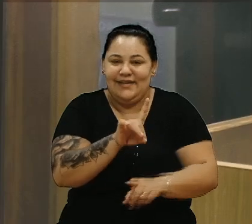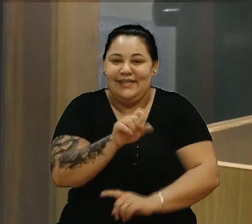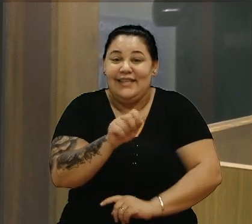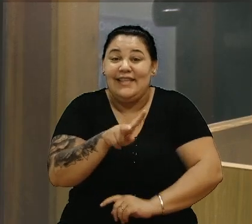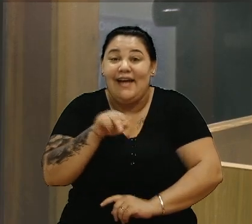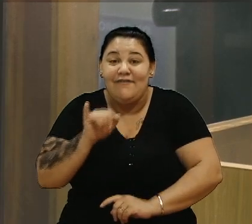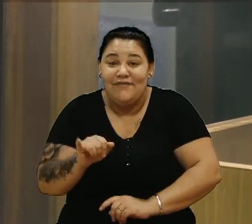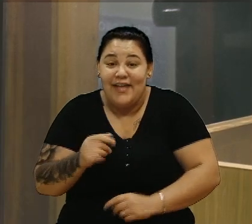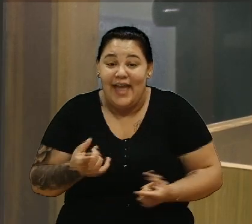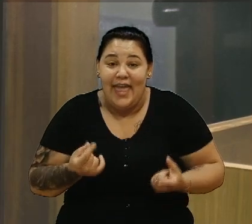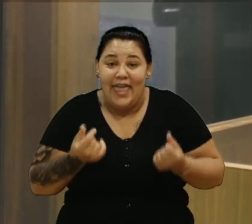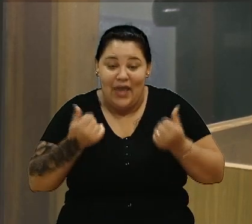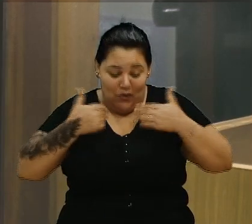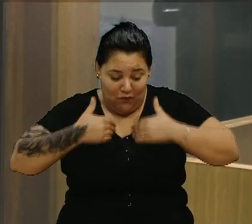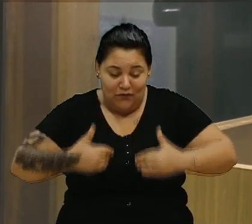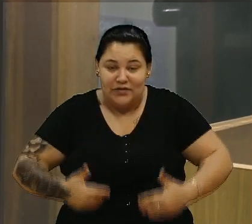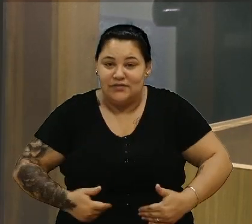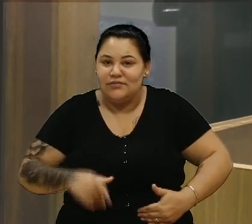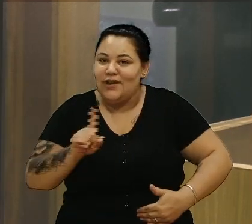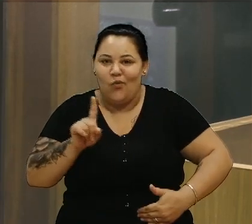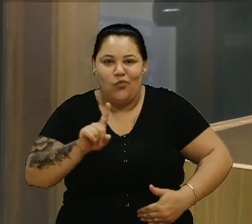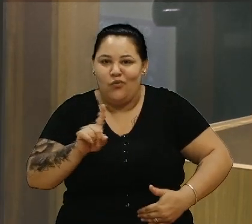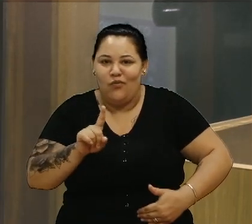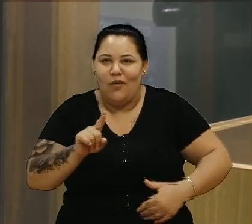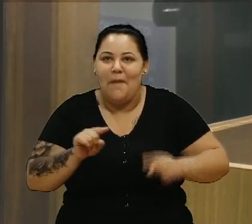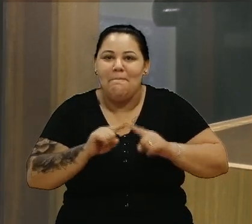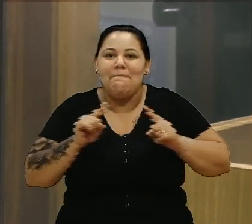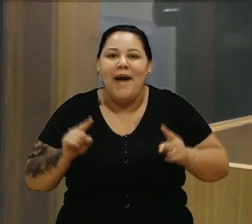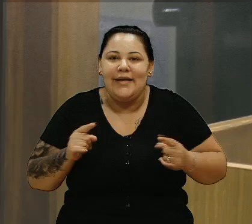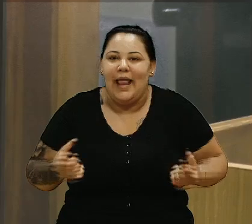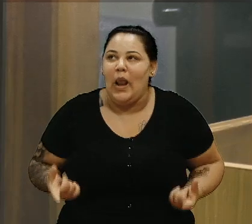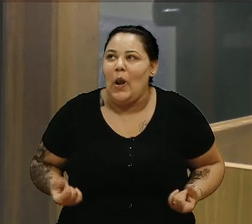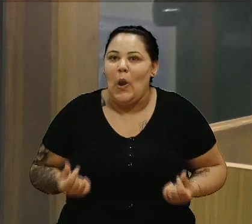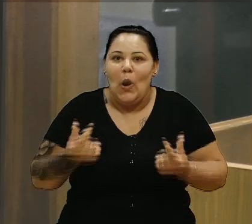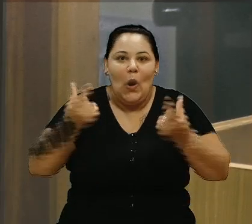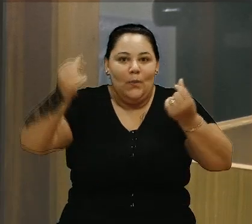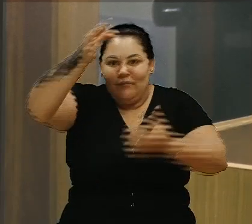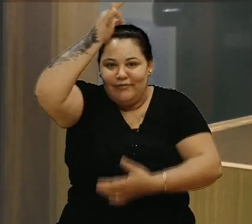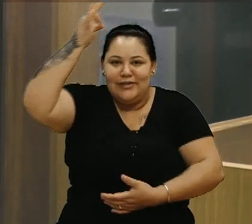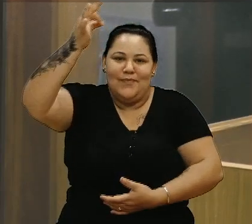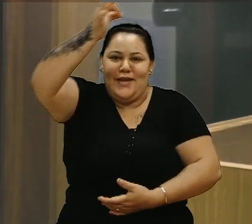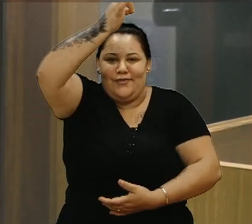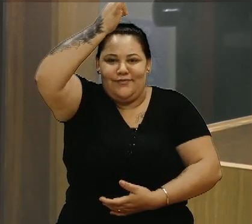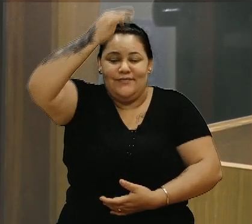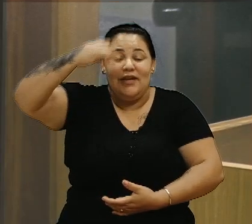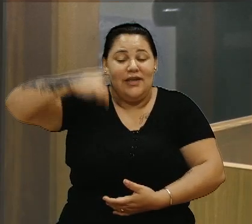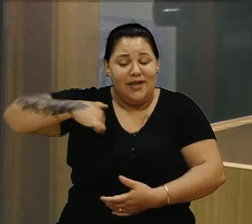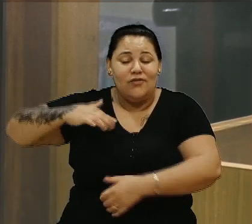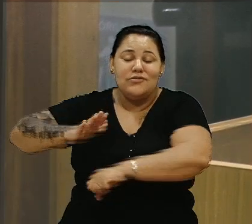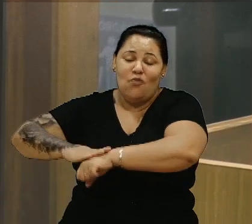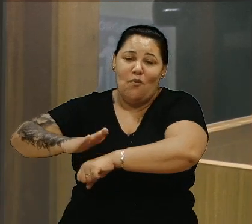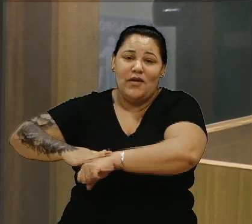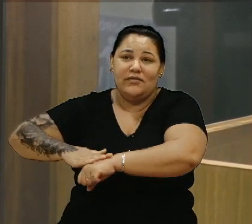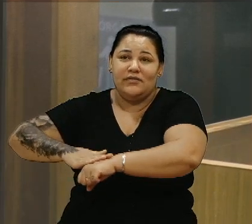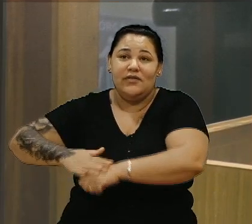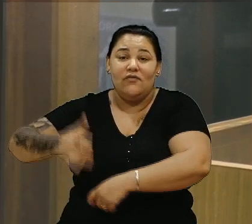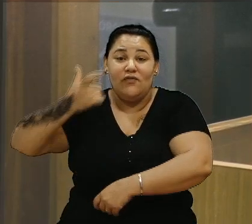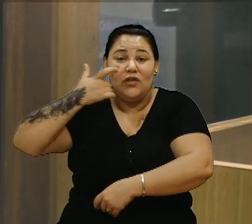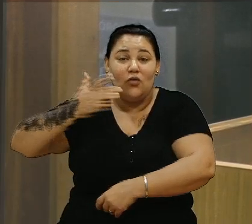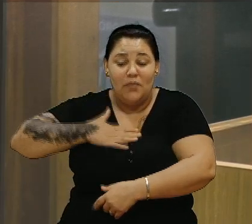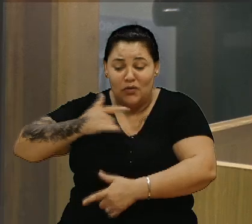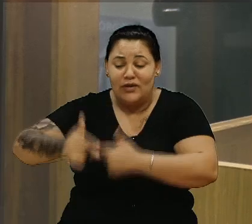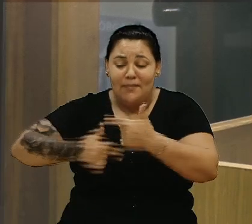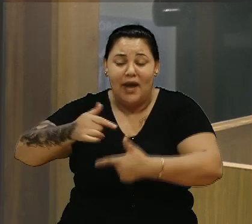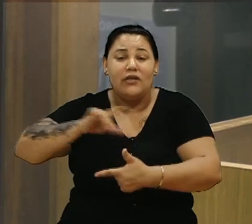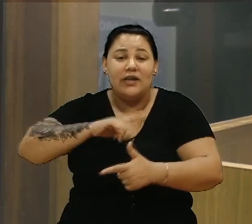rico fisicamente? Não, mas ele estava milionário espiritualmente. Assim estou eu nesse momento, vendo que meu trabalho está dando